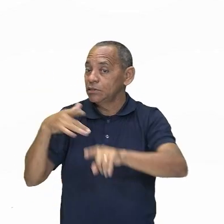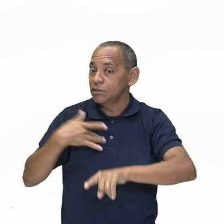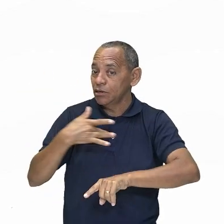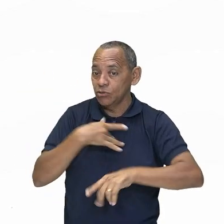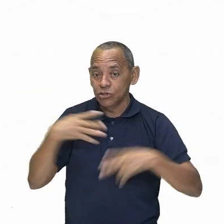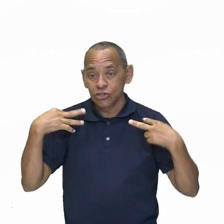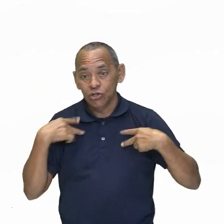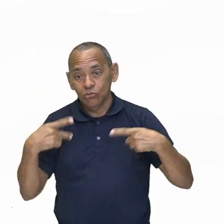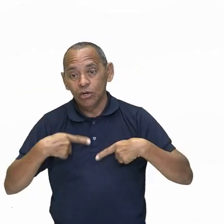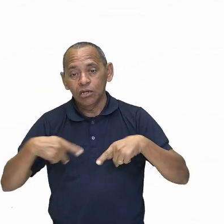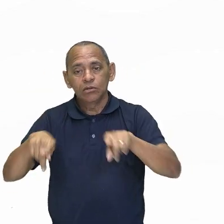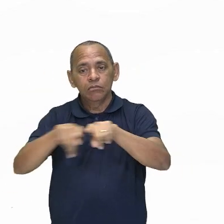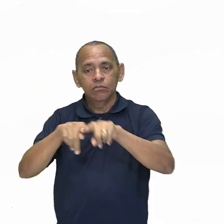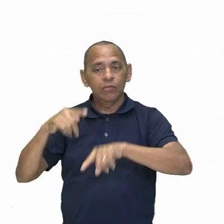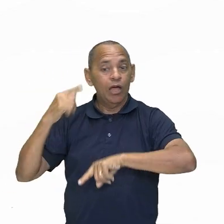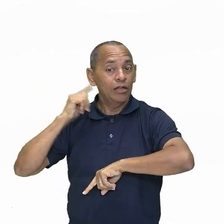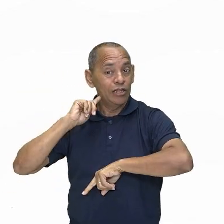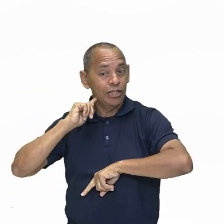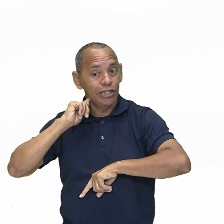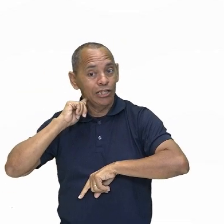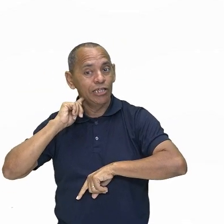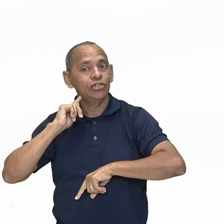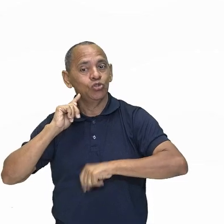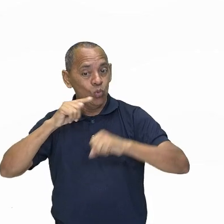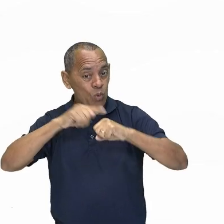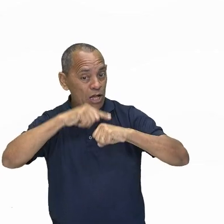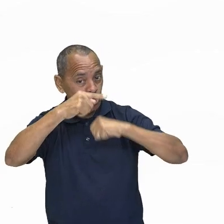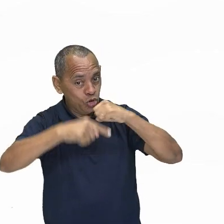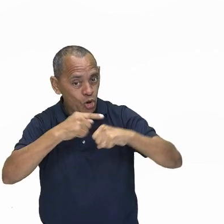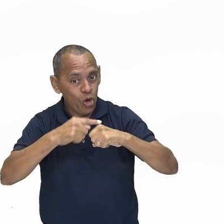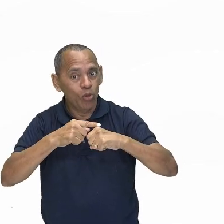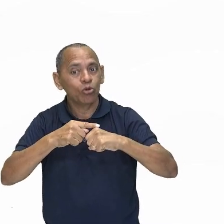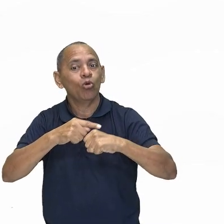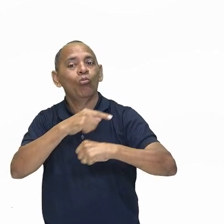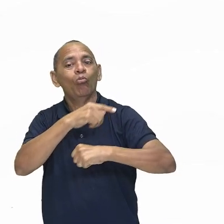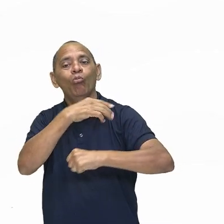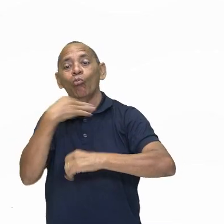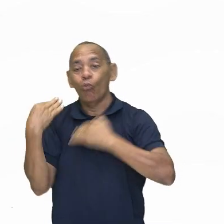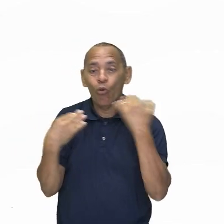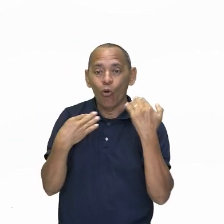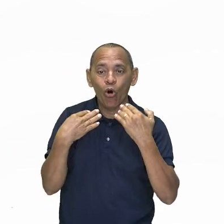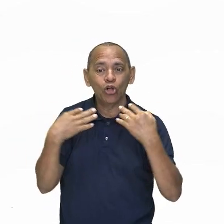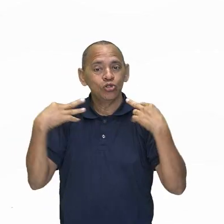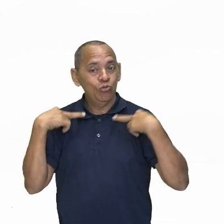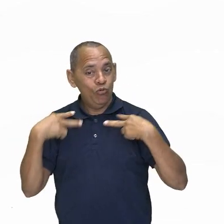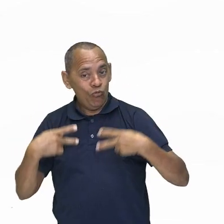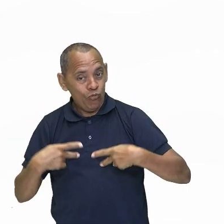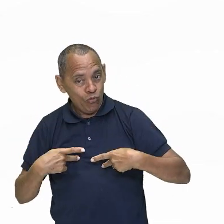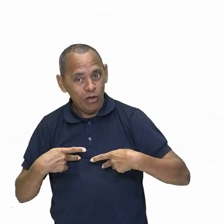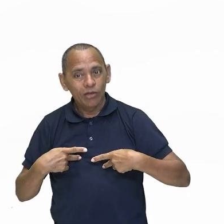lixo atômico ele é mortal, né, para o ser humano, mortal para qualquer ser vivo, né, quando